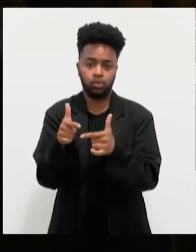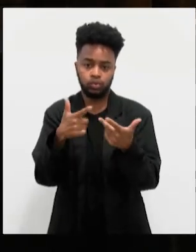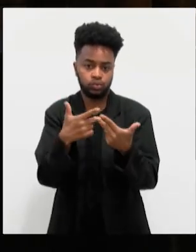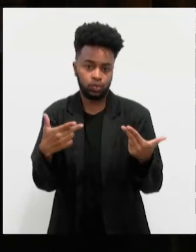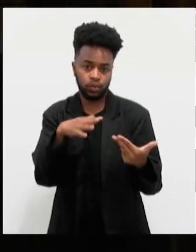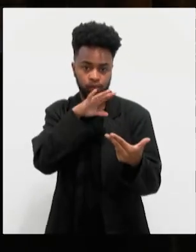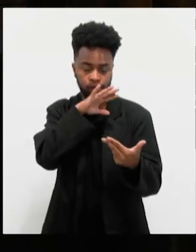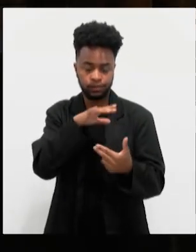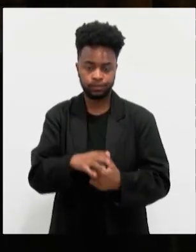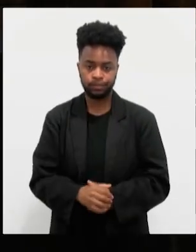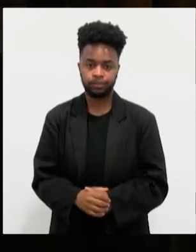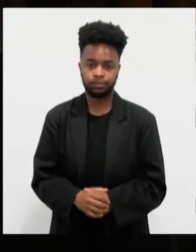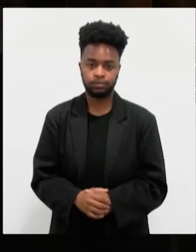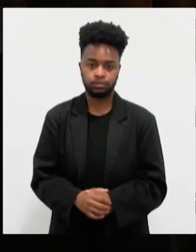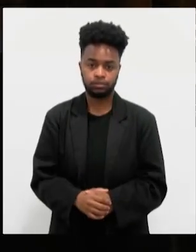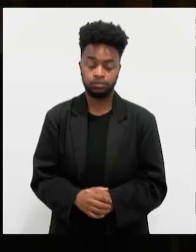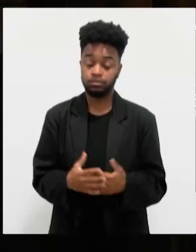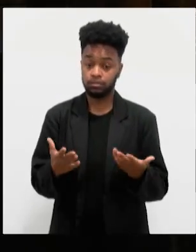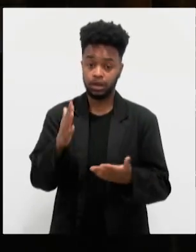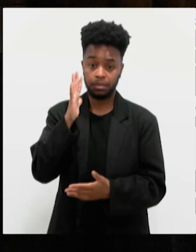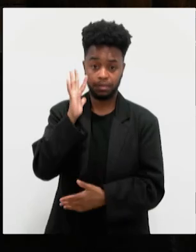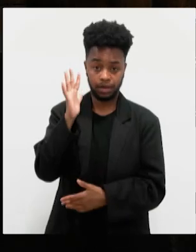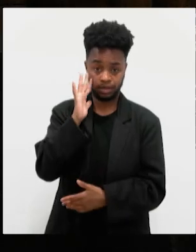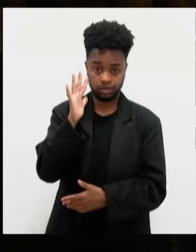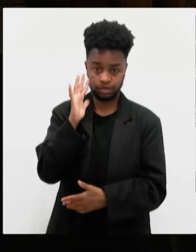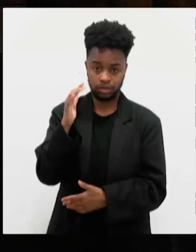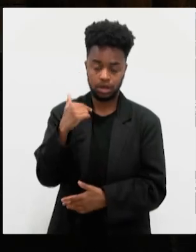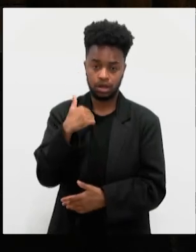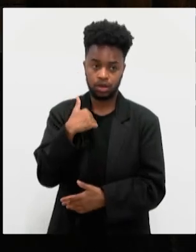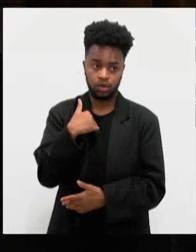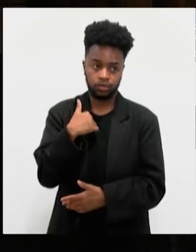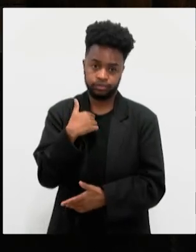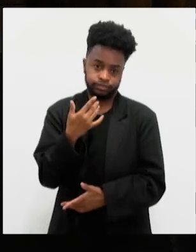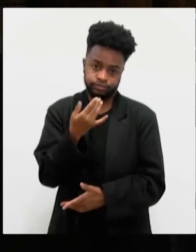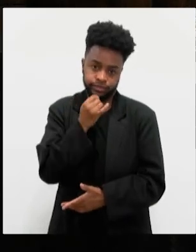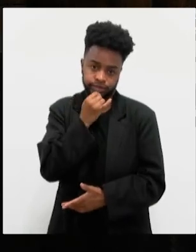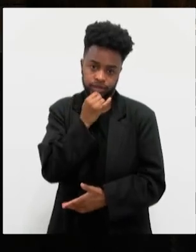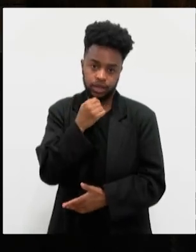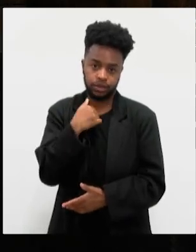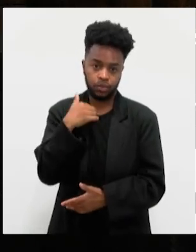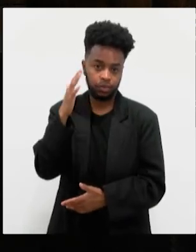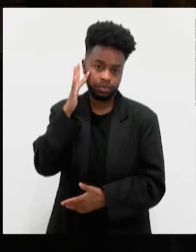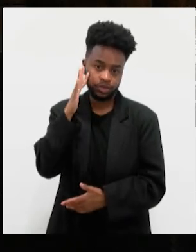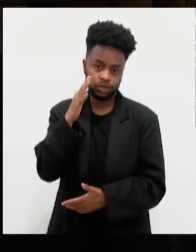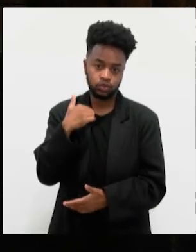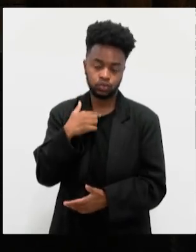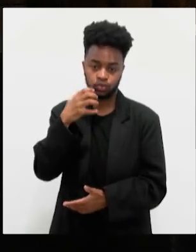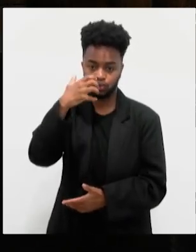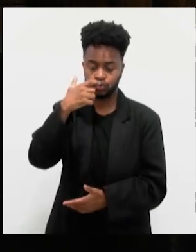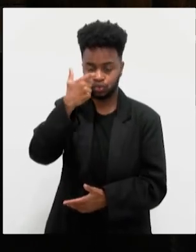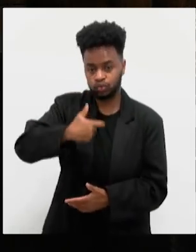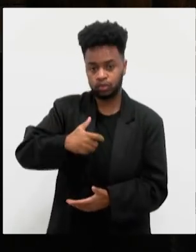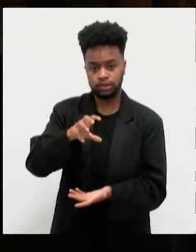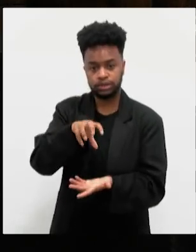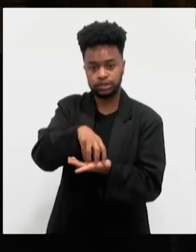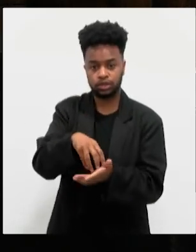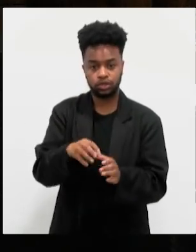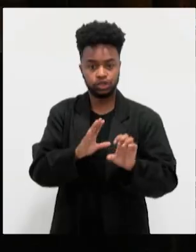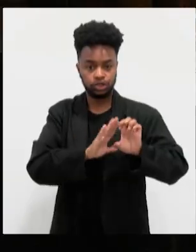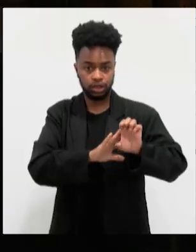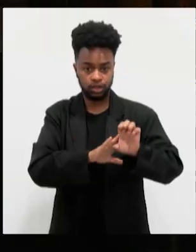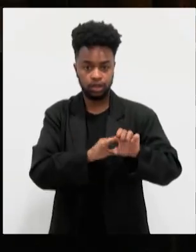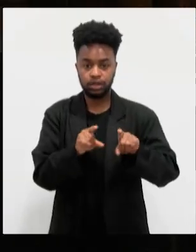que imaginemos, vamos rotular, eu seja de centro-esquerda, e Vossa Excelência,